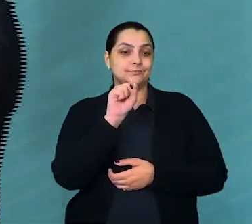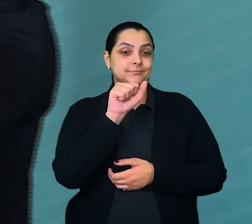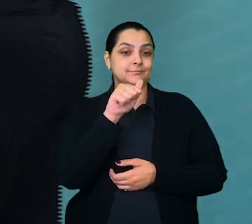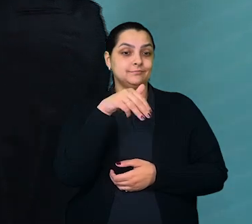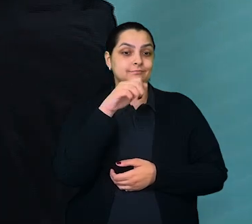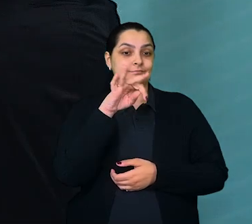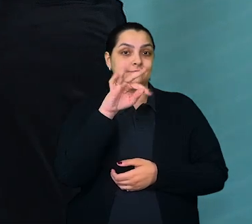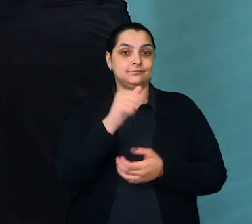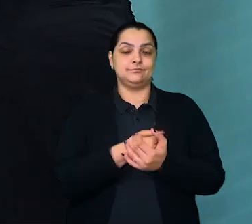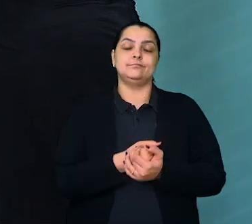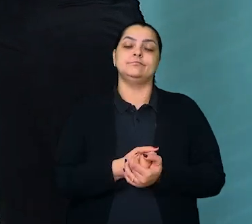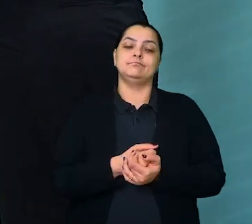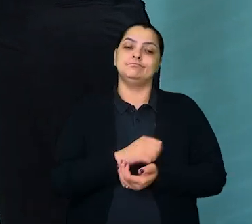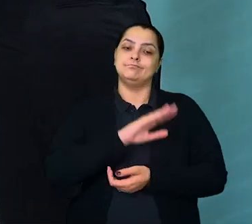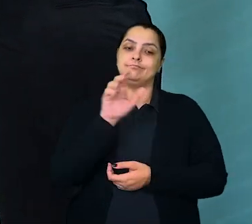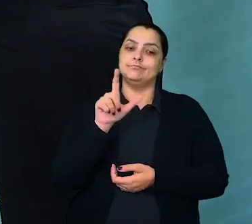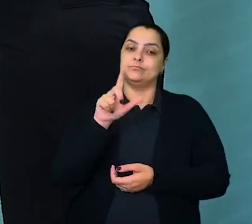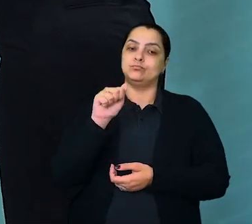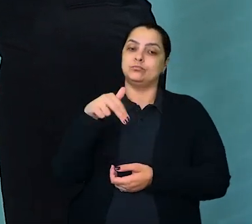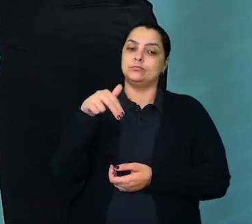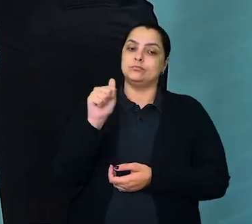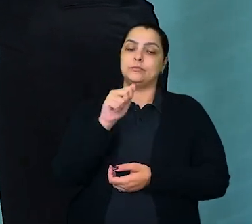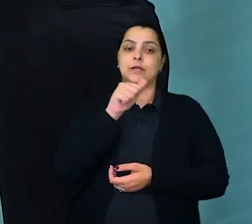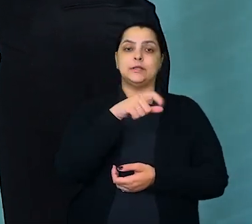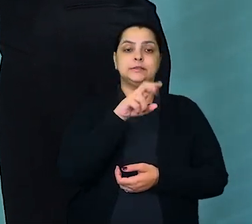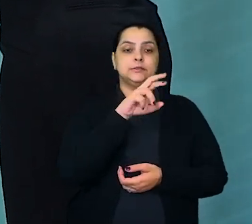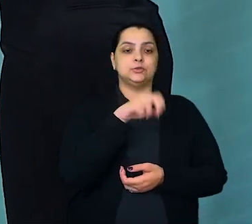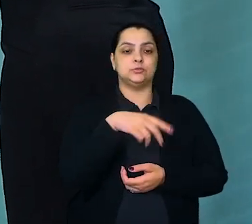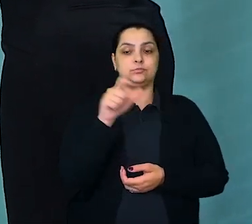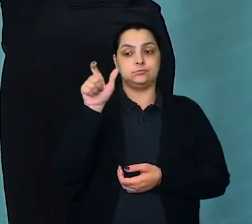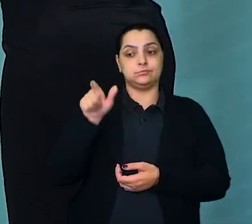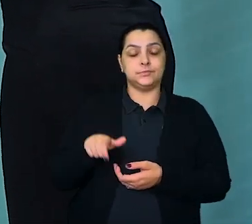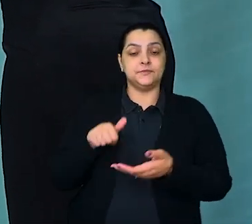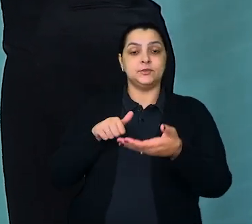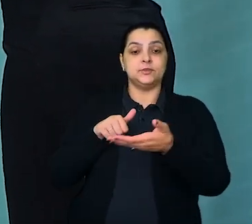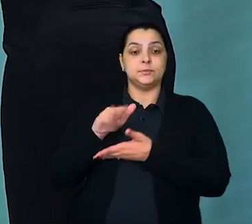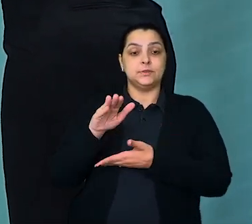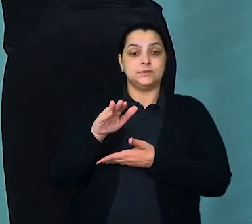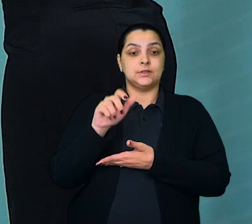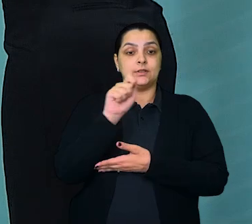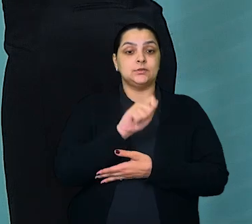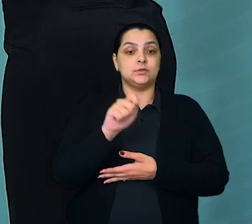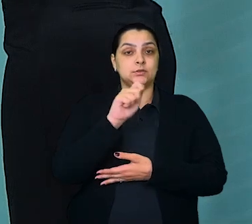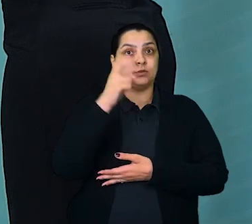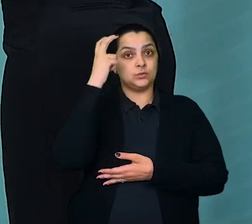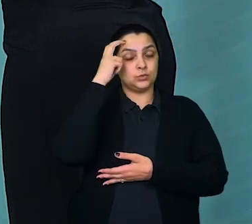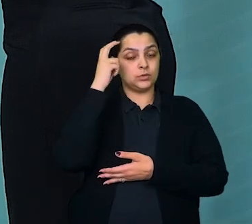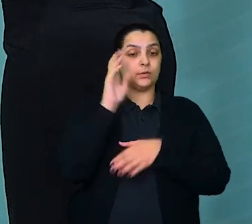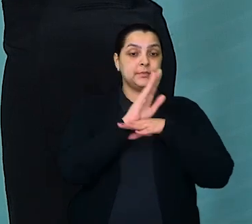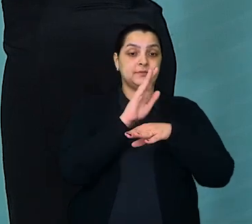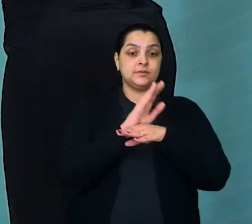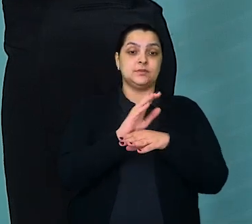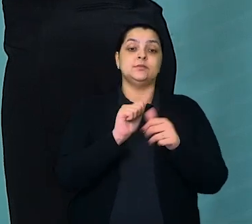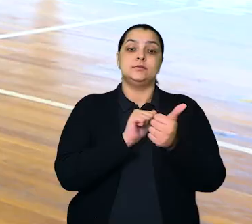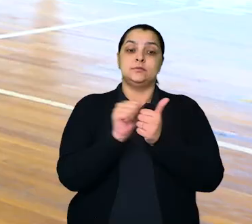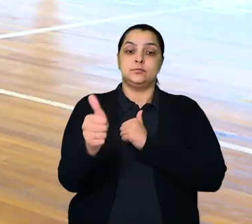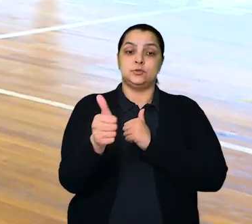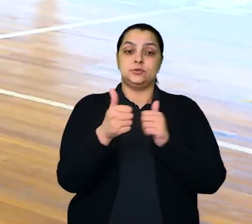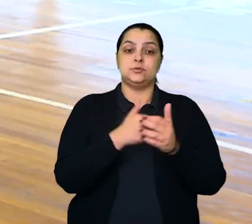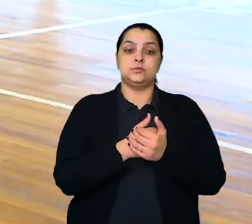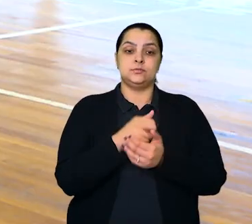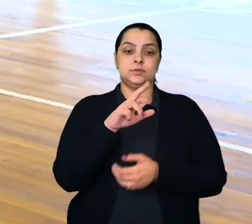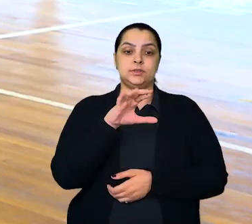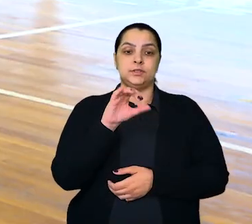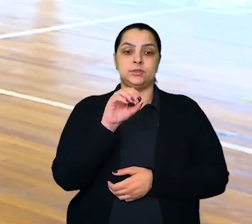Samantha. Olá, Luane e Anderson. O atleta foi dispensado pela Associação Cultural Beneficente Desportiva de